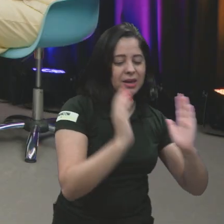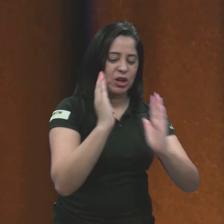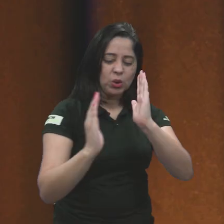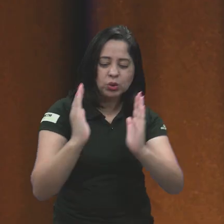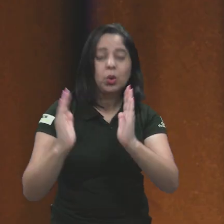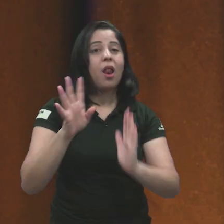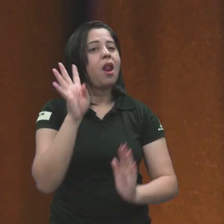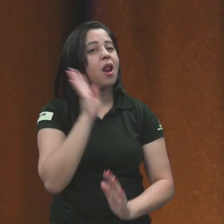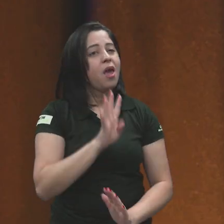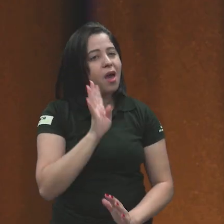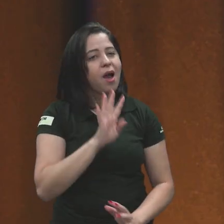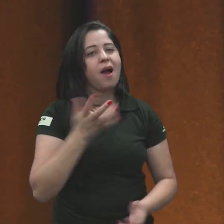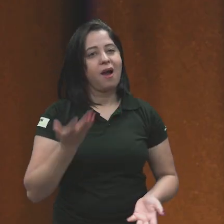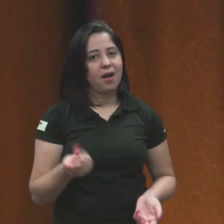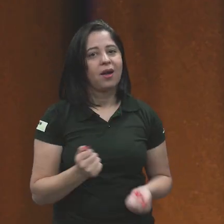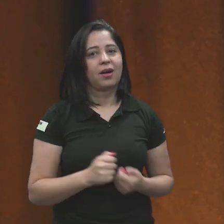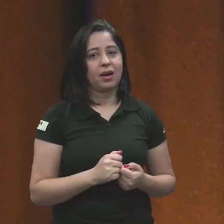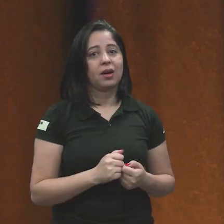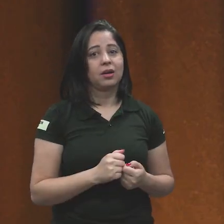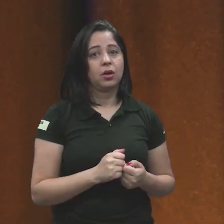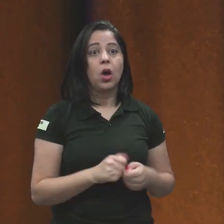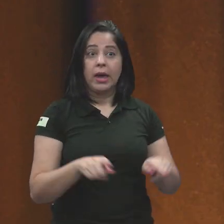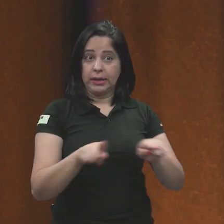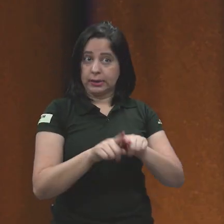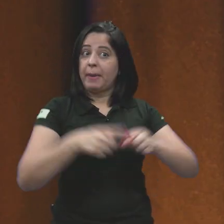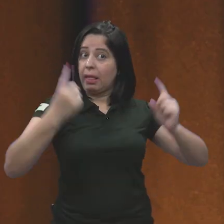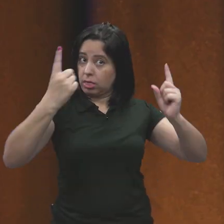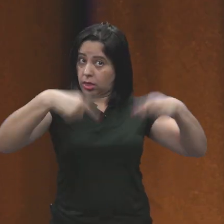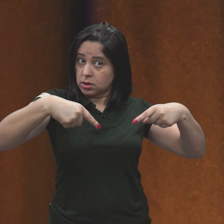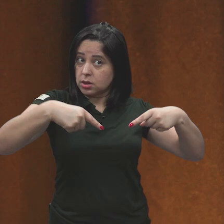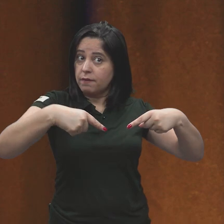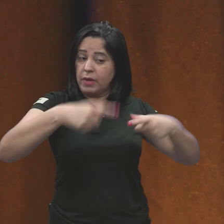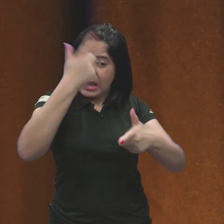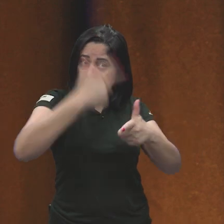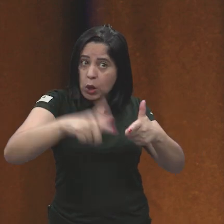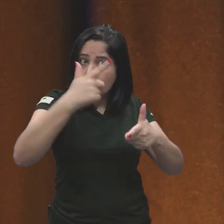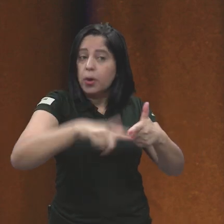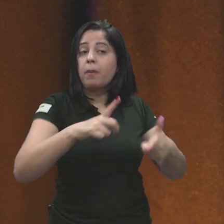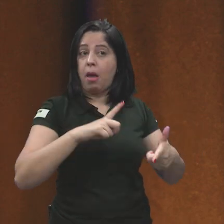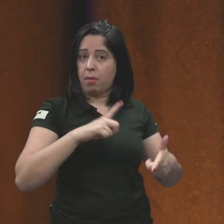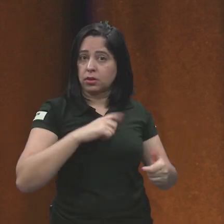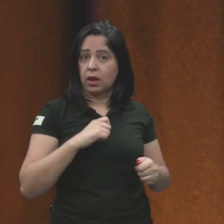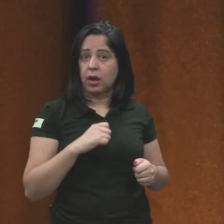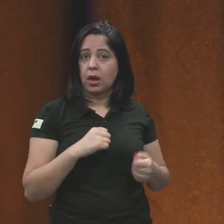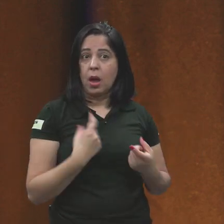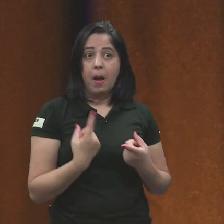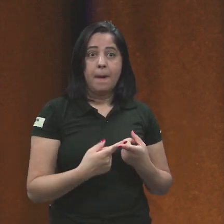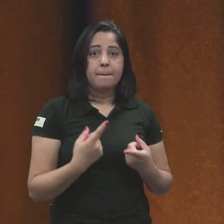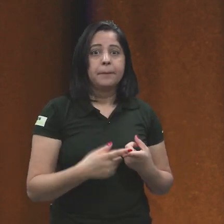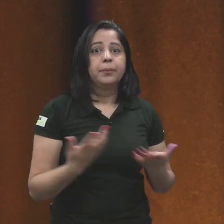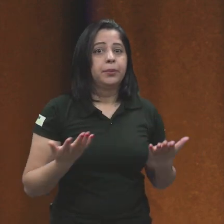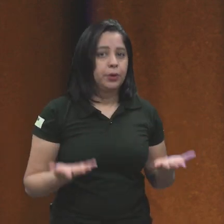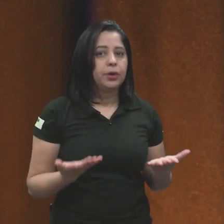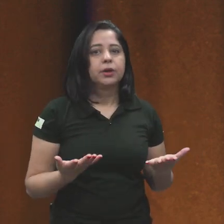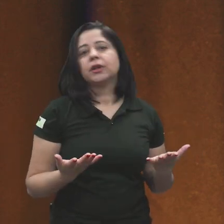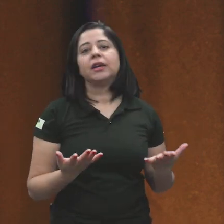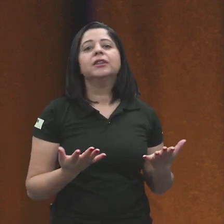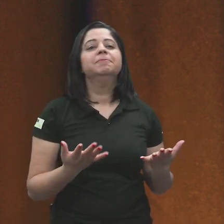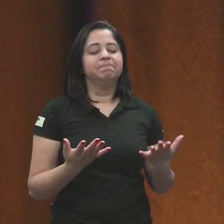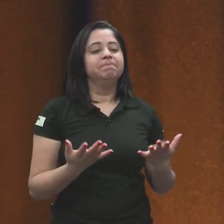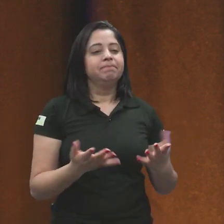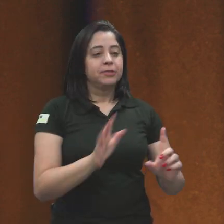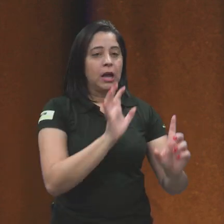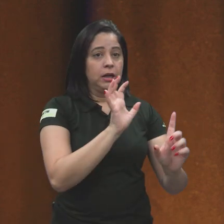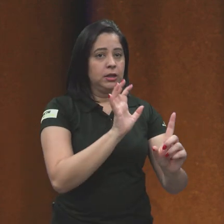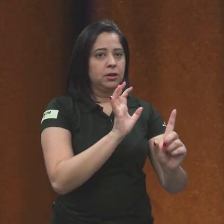períodos que a gente desenvolveu, que a gente cresceu, até de turbulência também, porque inspirar um projeto, inspirar pessoas, não é